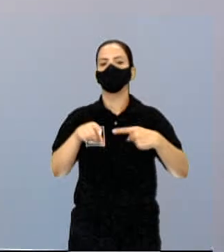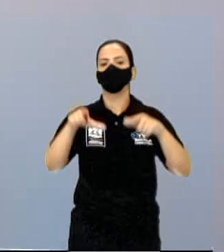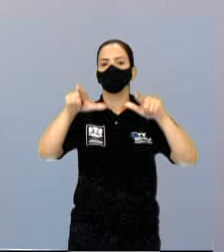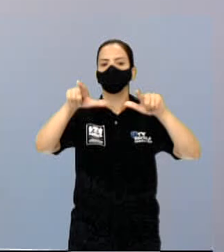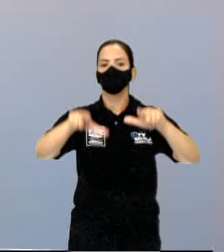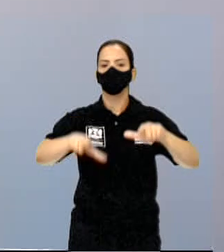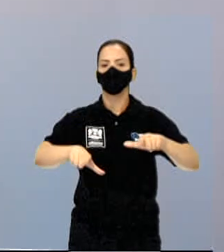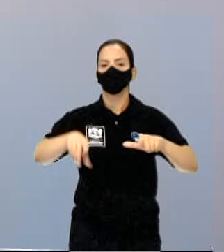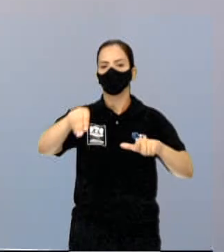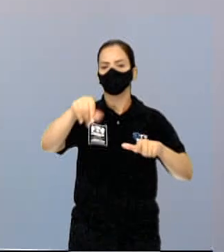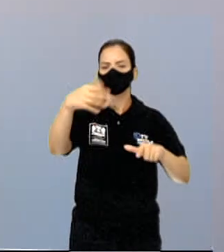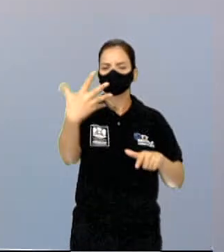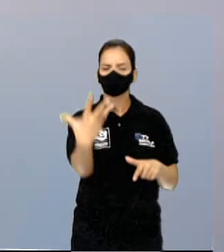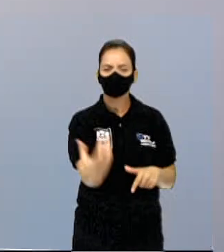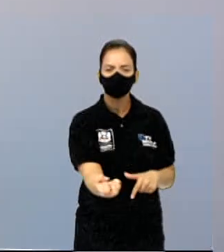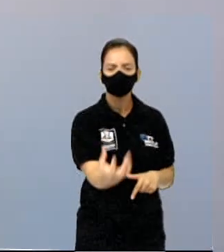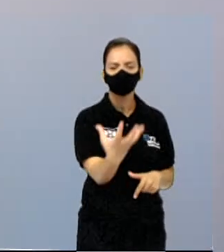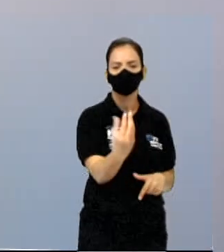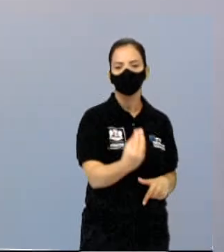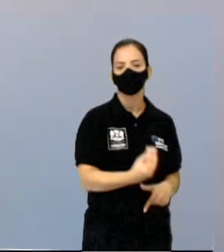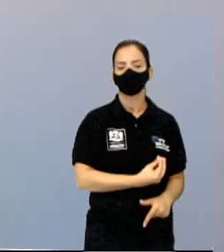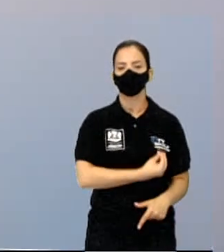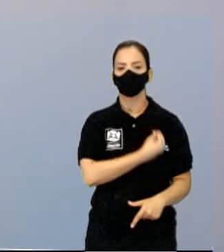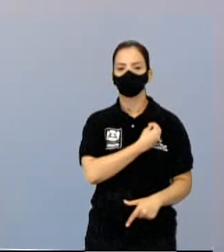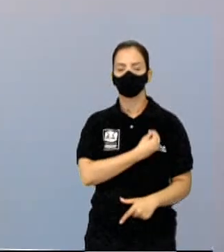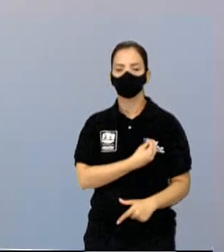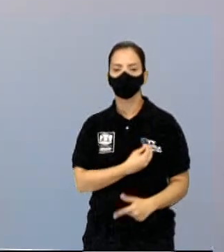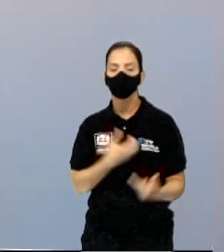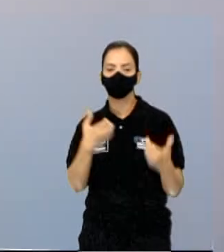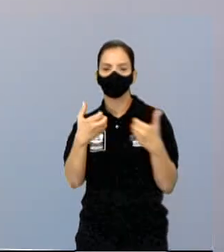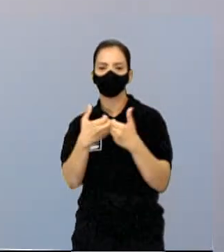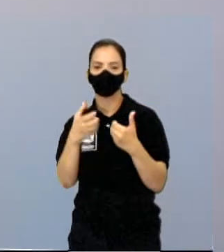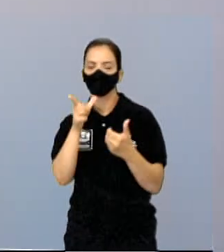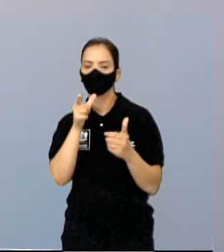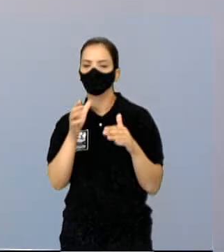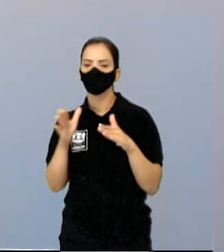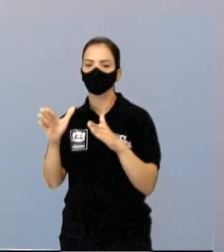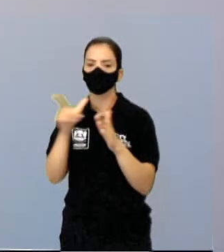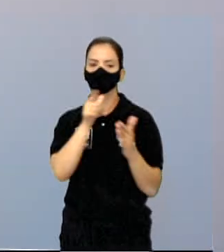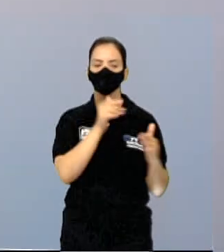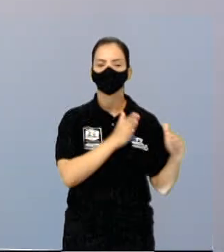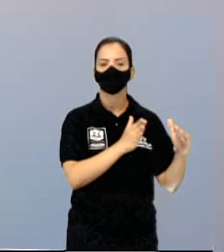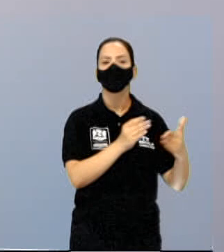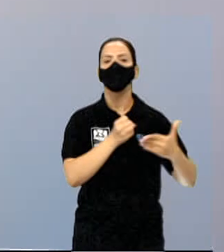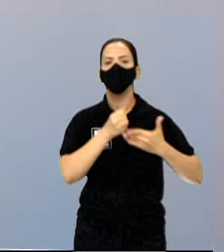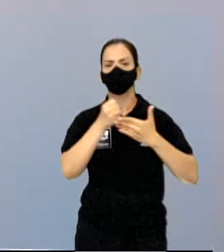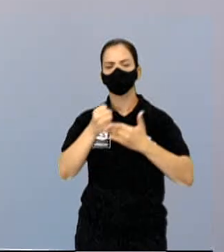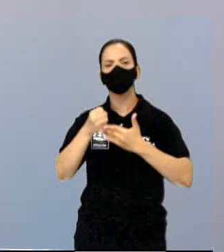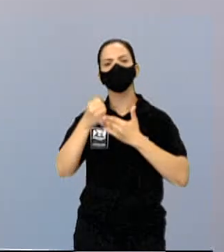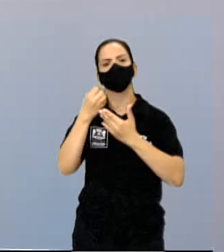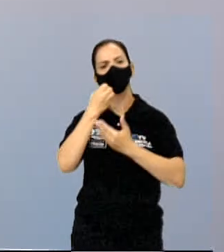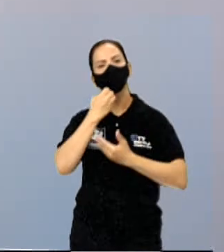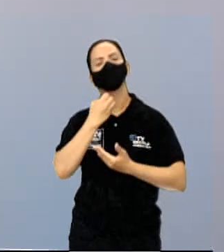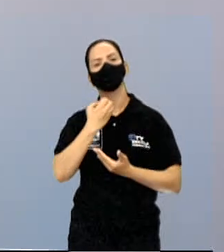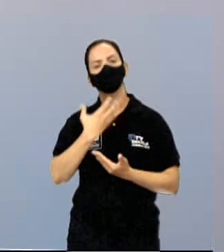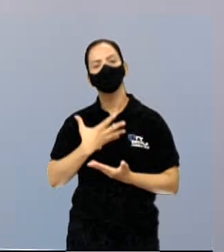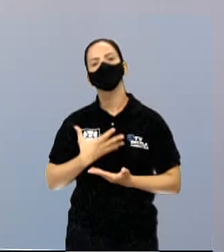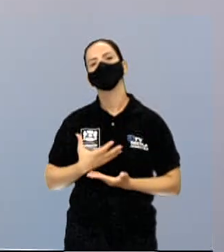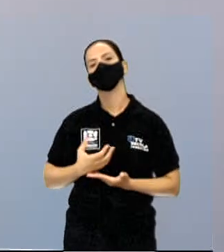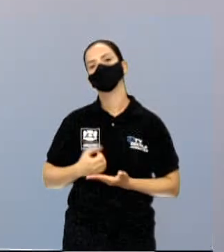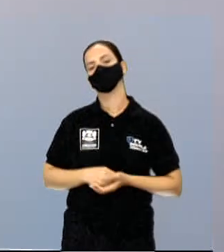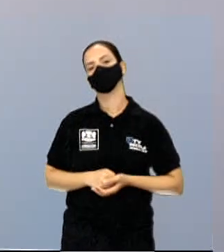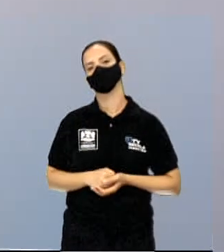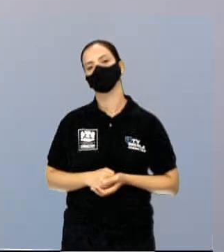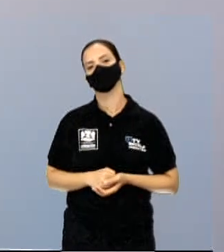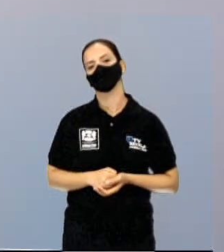ali morando ao lado desses rios ajudava e contribuía de diversas maneiras, porque a partir daquele momento eles